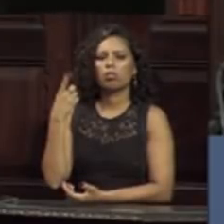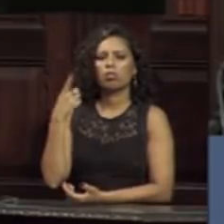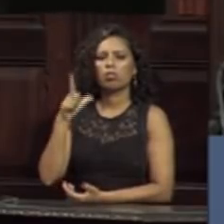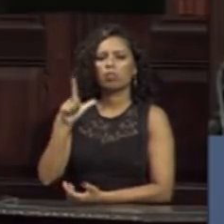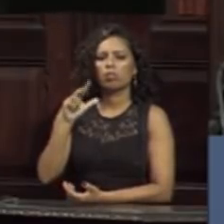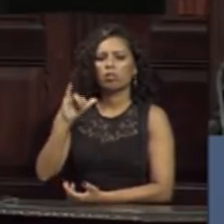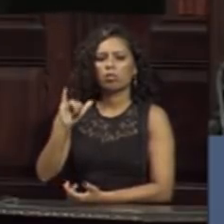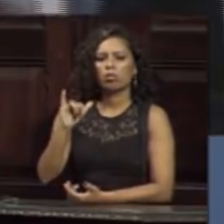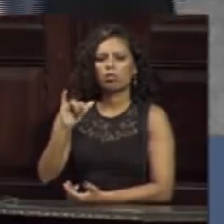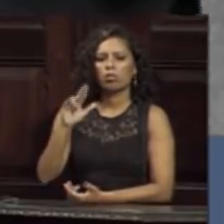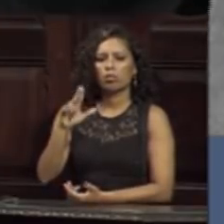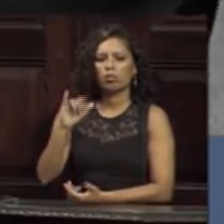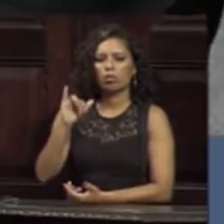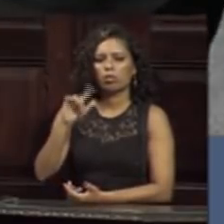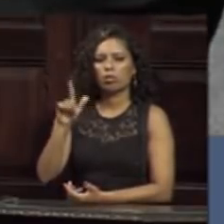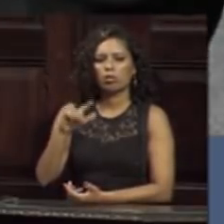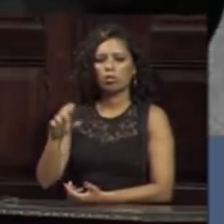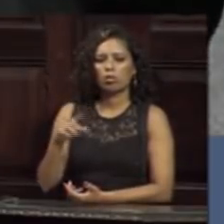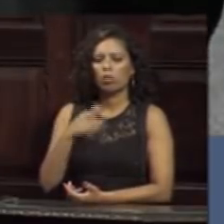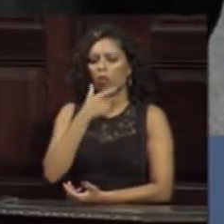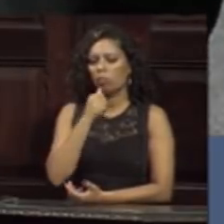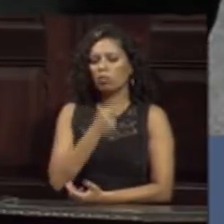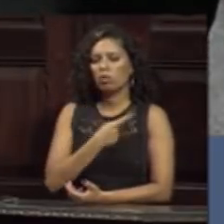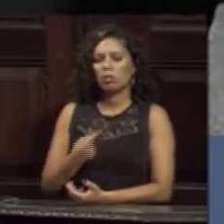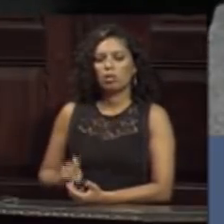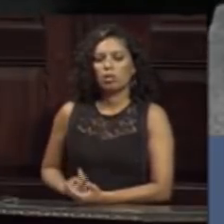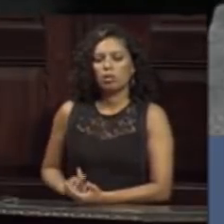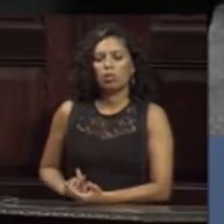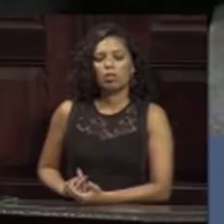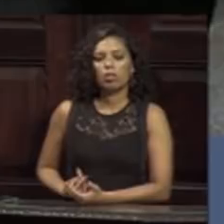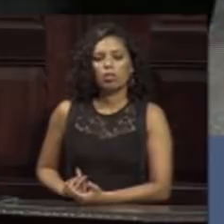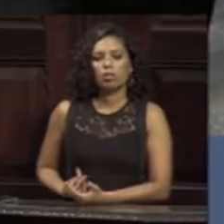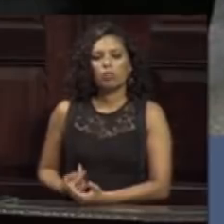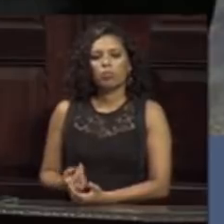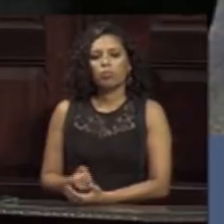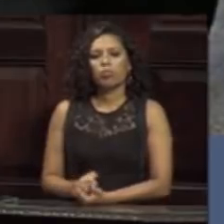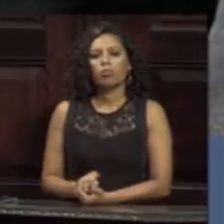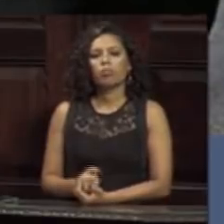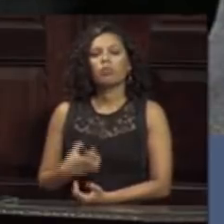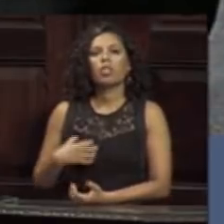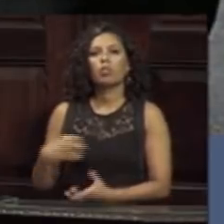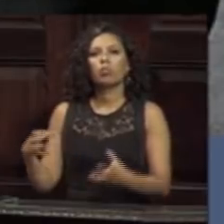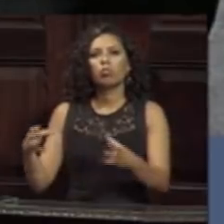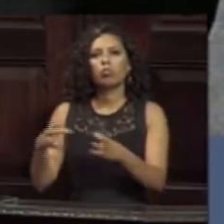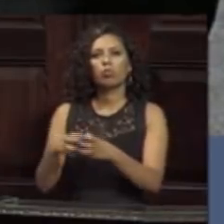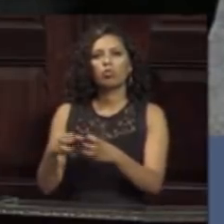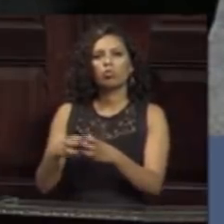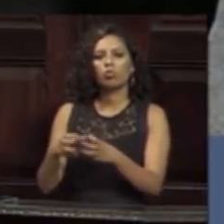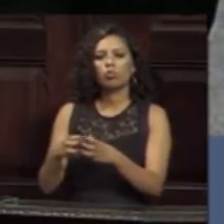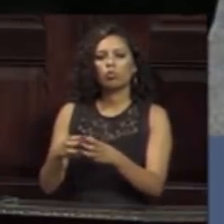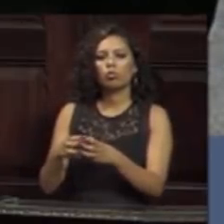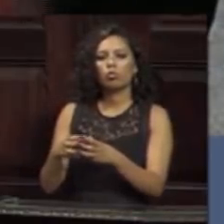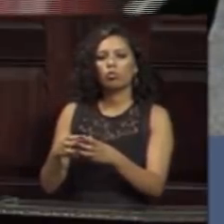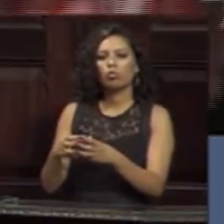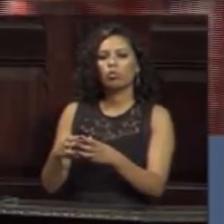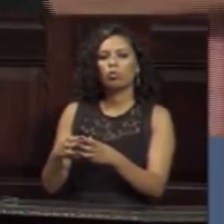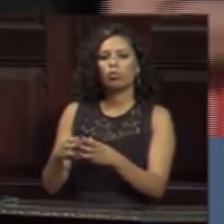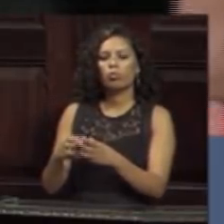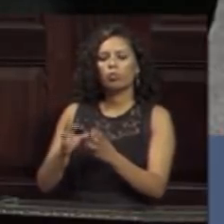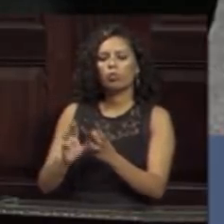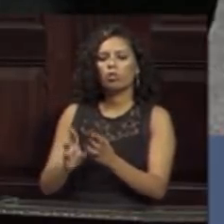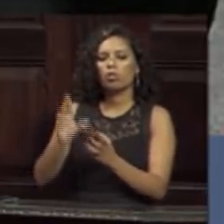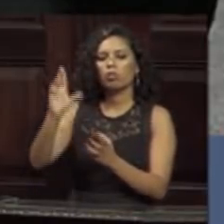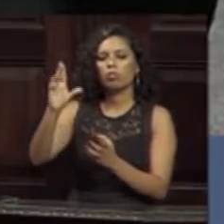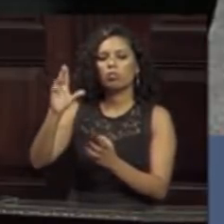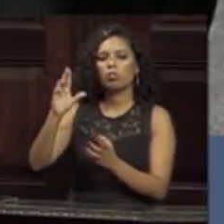Luiz Paulo. Senhor presidente, pela Comissão de Tributação,